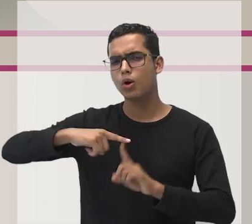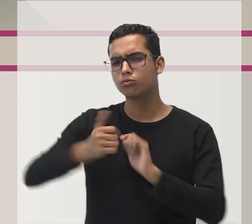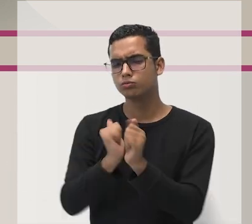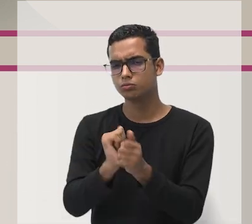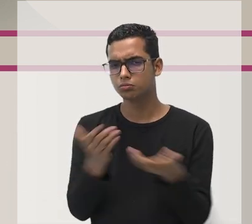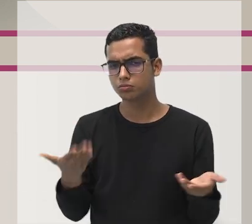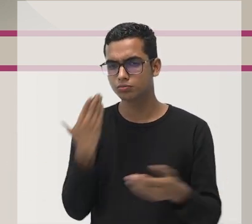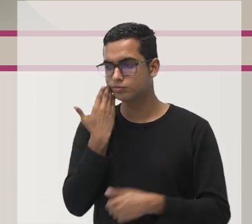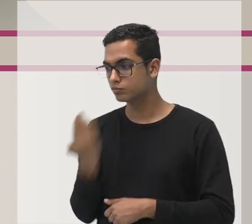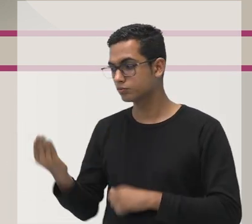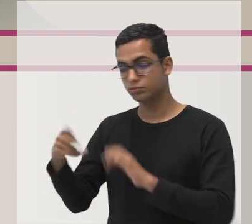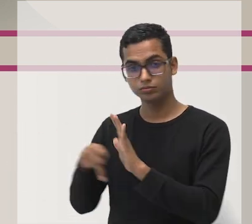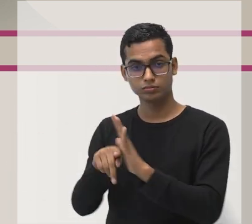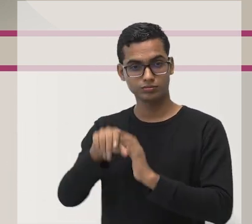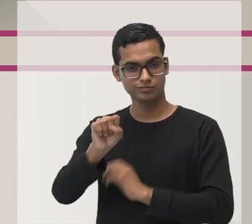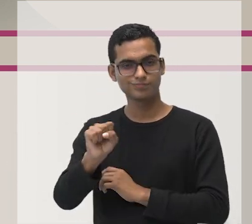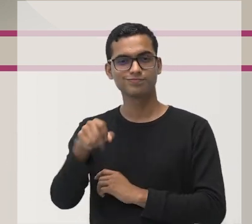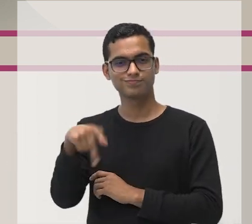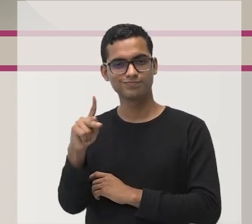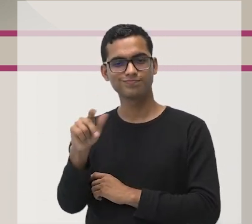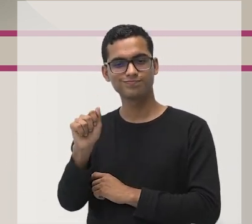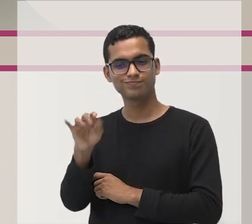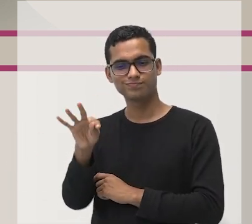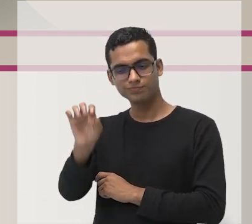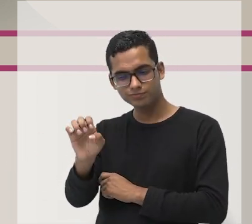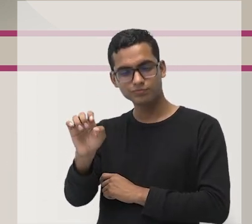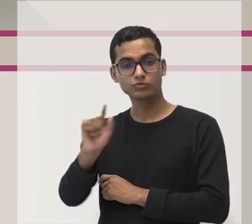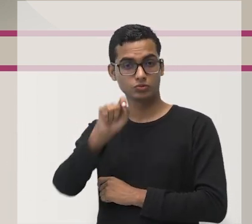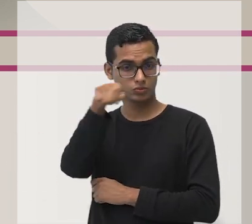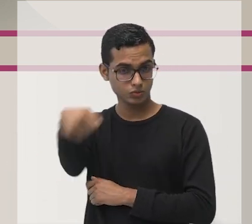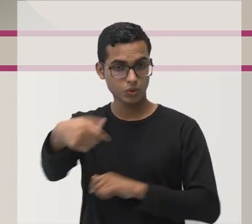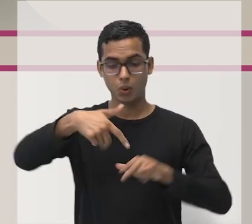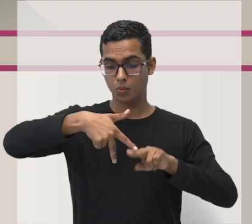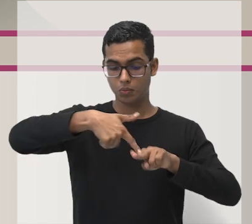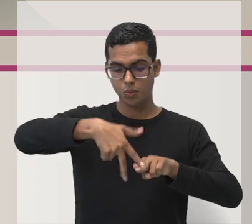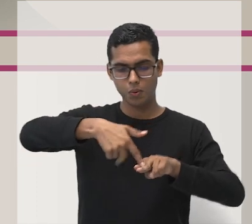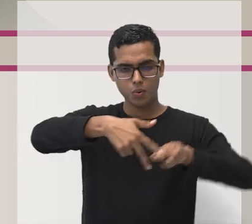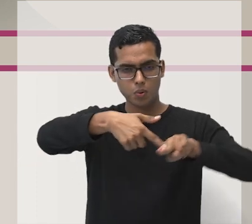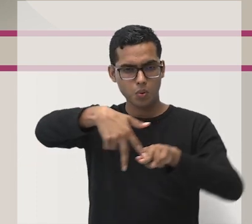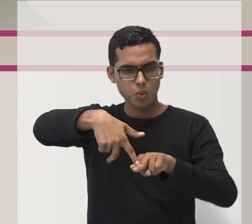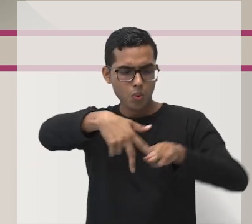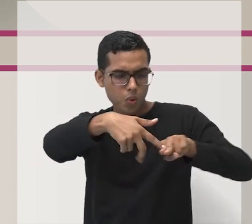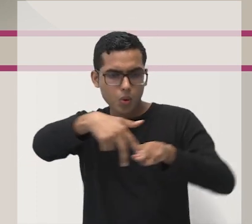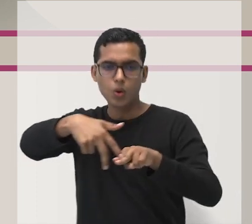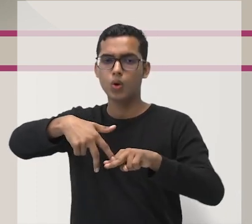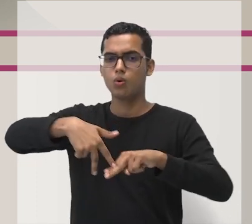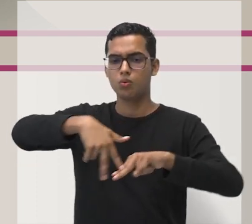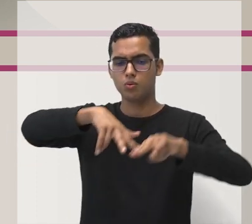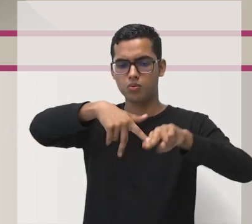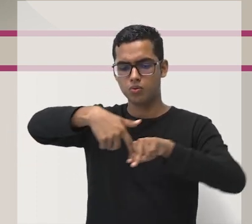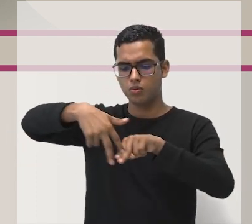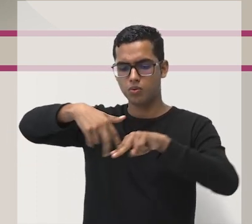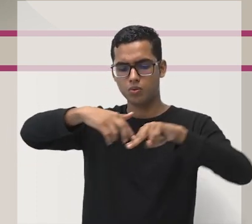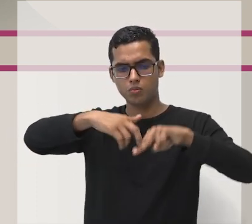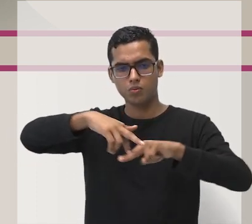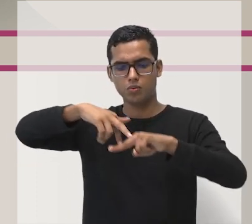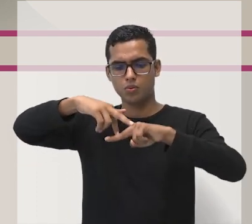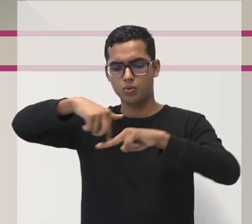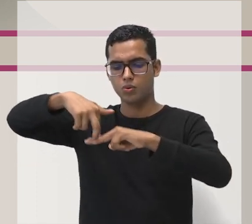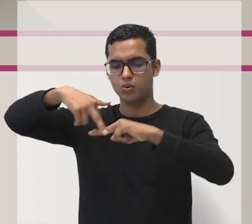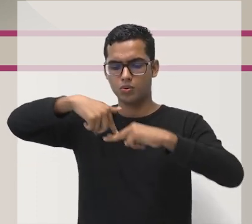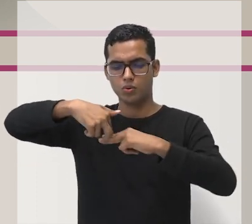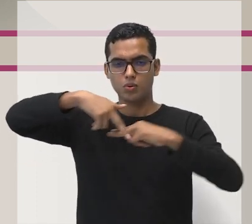o skate. Então, olha só, o skate é um dos esportes urbanos mais conhecidos